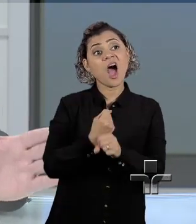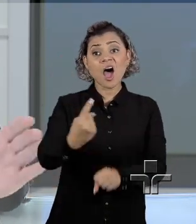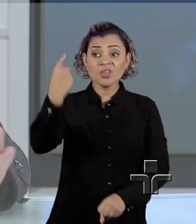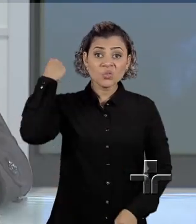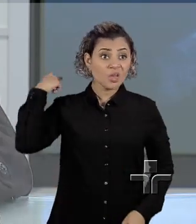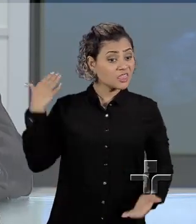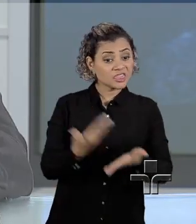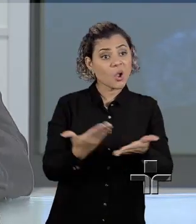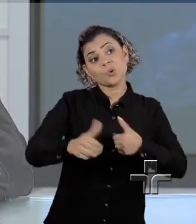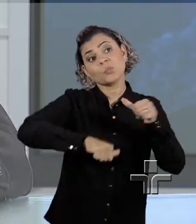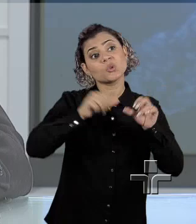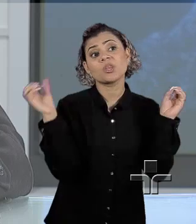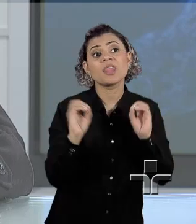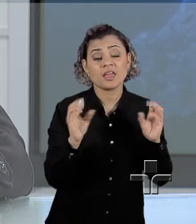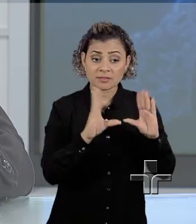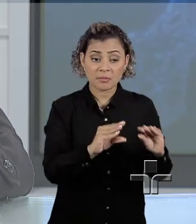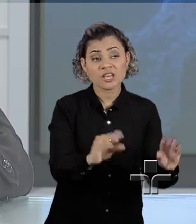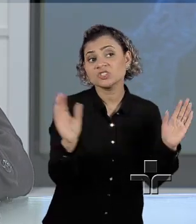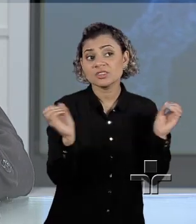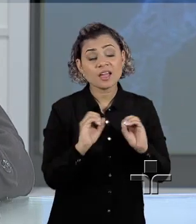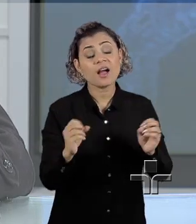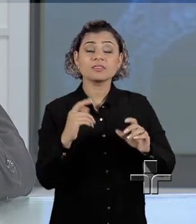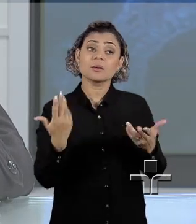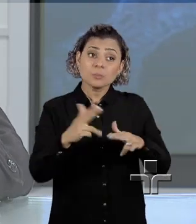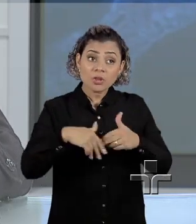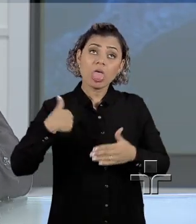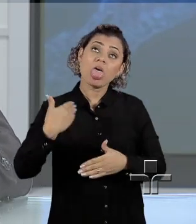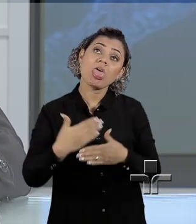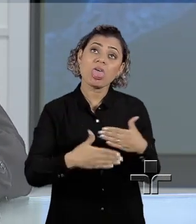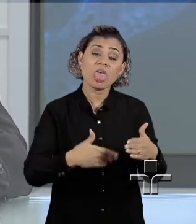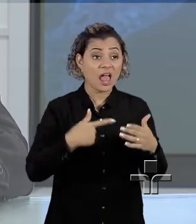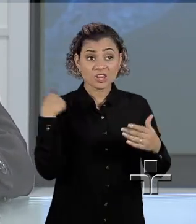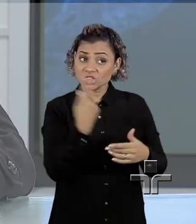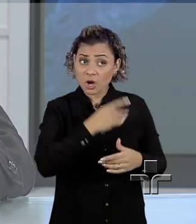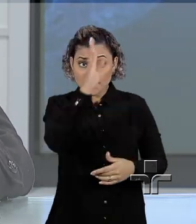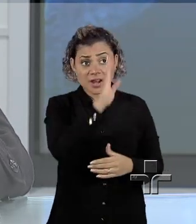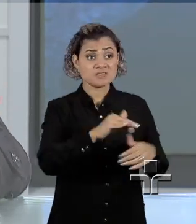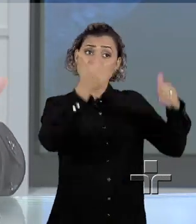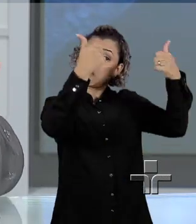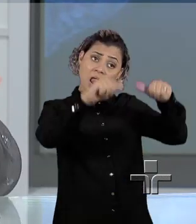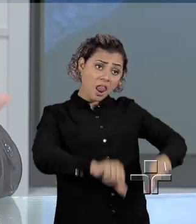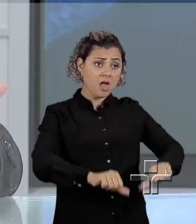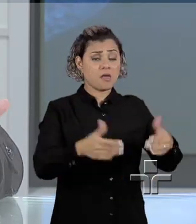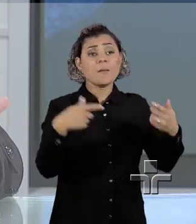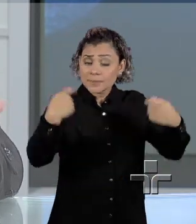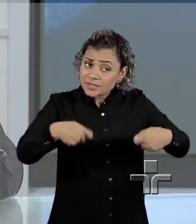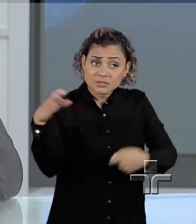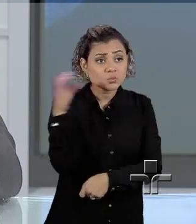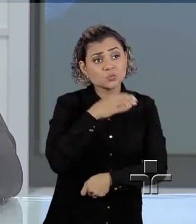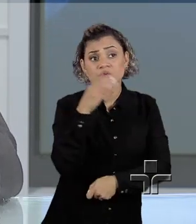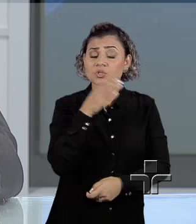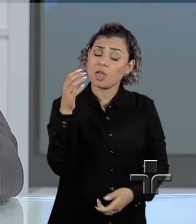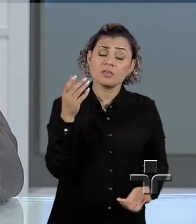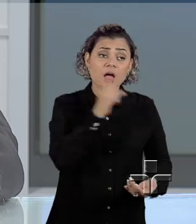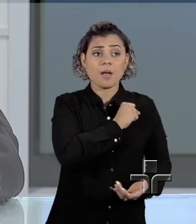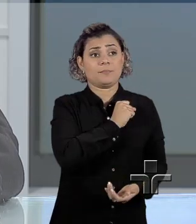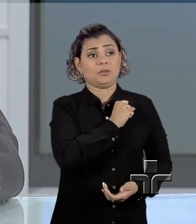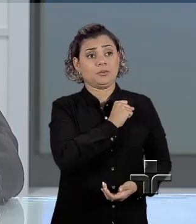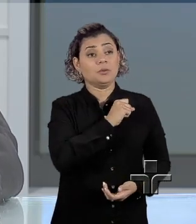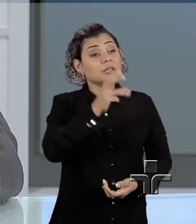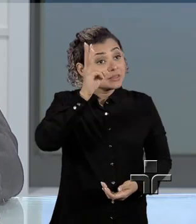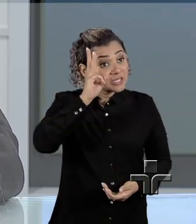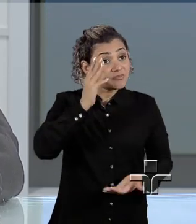anos atrás. Foi enrolando, estamos num grande buraco, tem que ser feita agora. Terça-feira começam